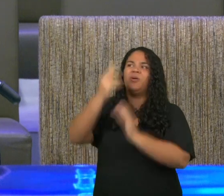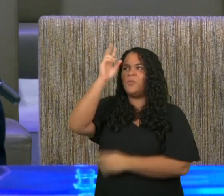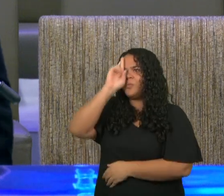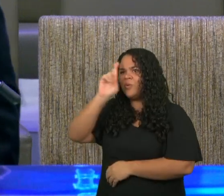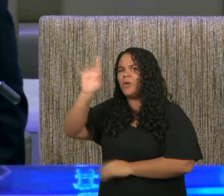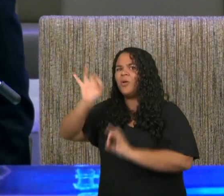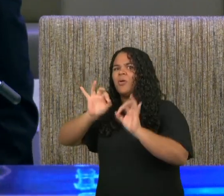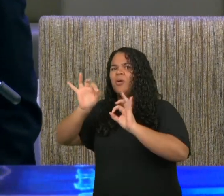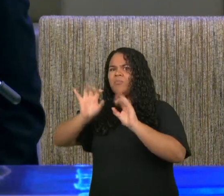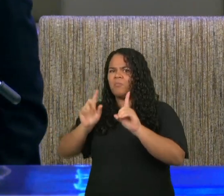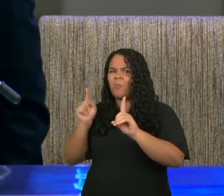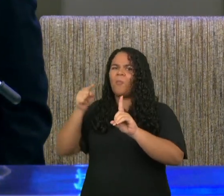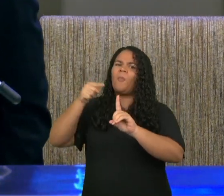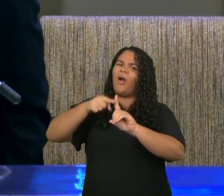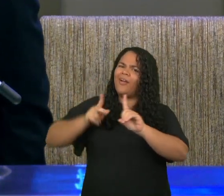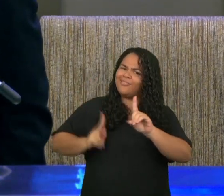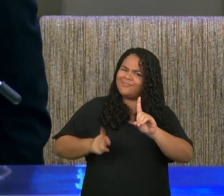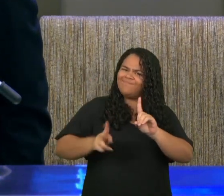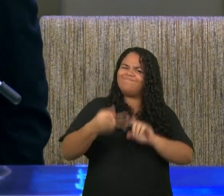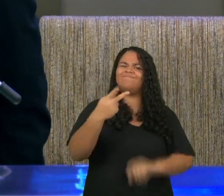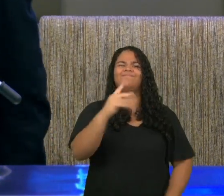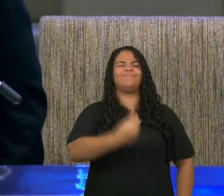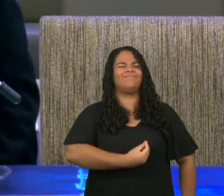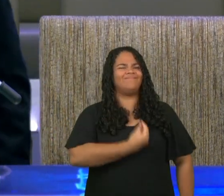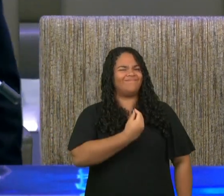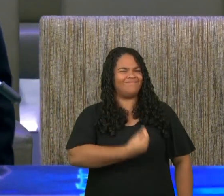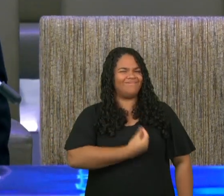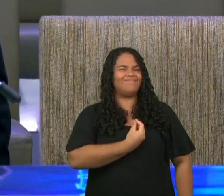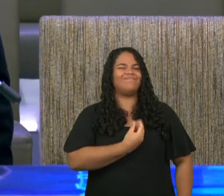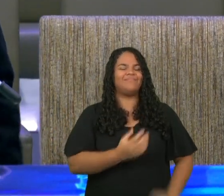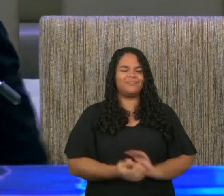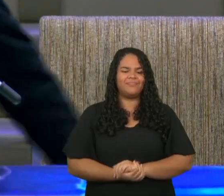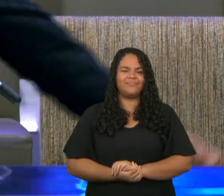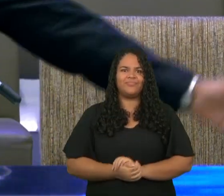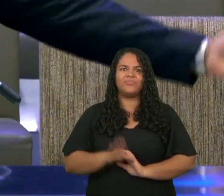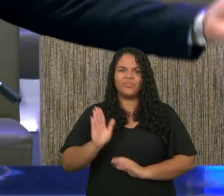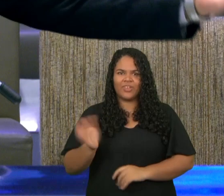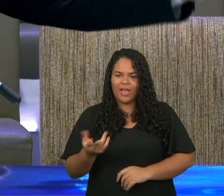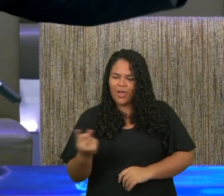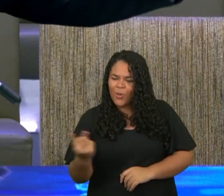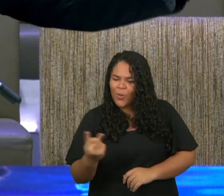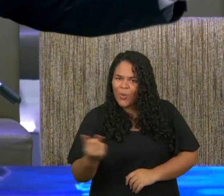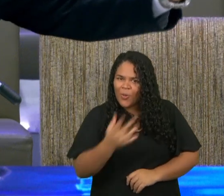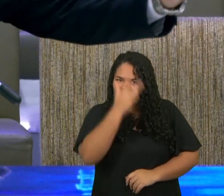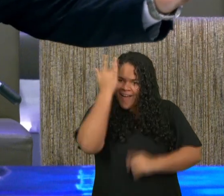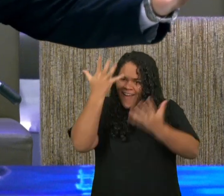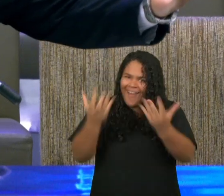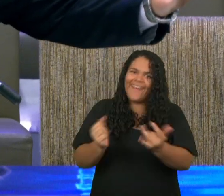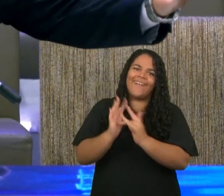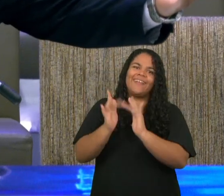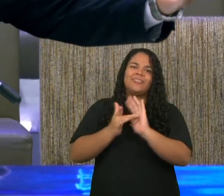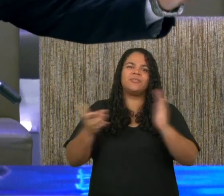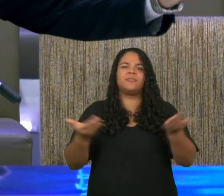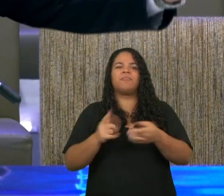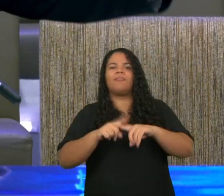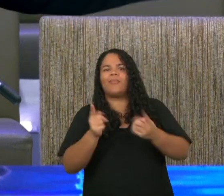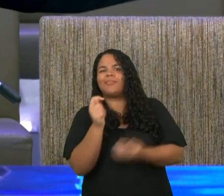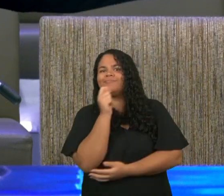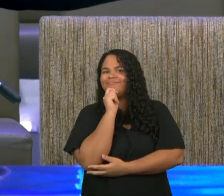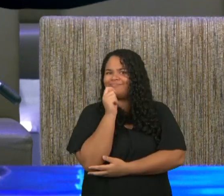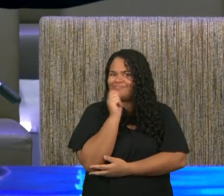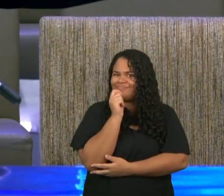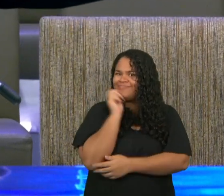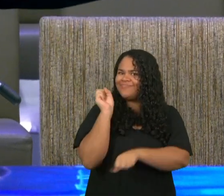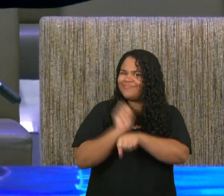Deus está de pé. As promessas, já tem um casal aqui, mas Jesus ainda te convida. Tem